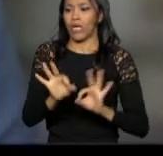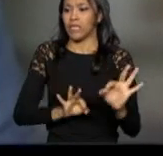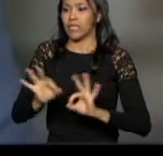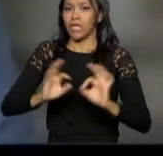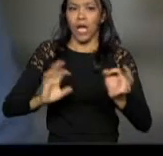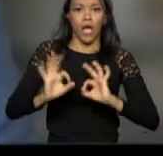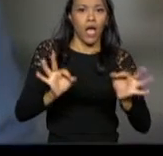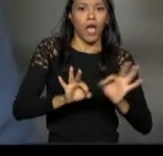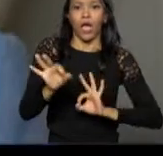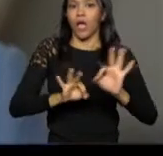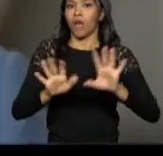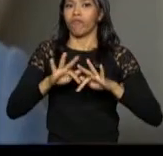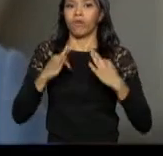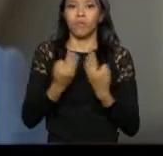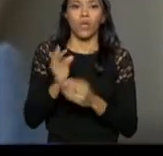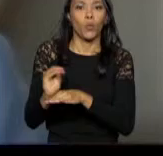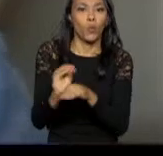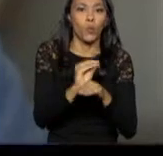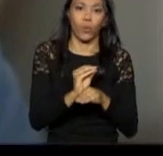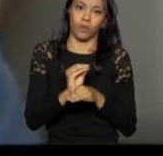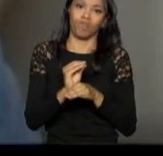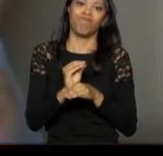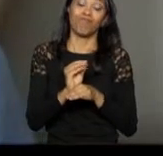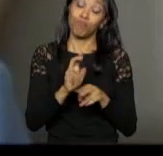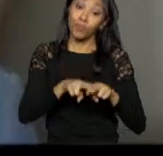do núcleo familiar. Por isso,